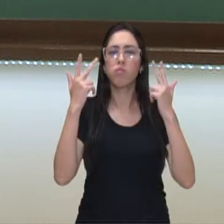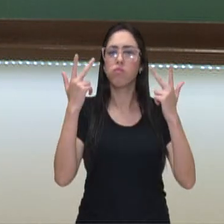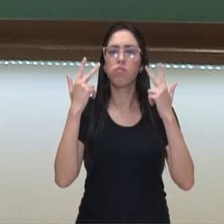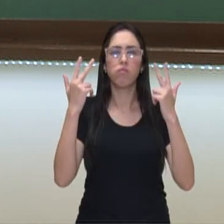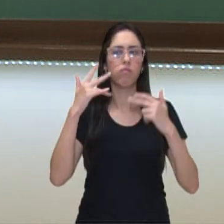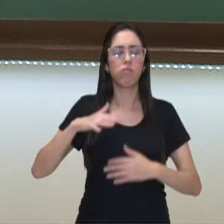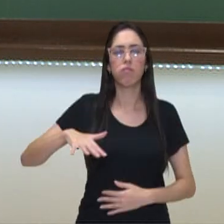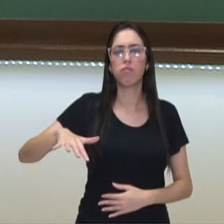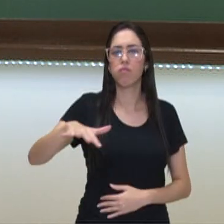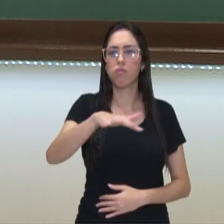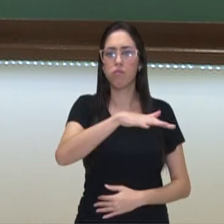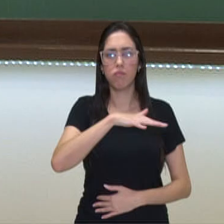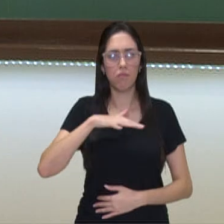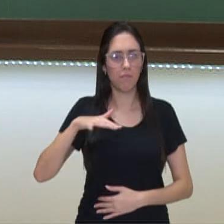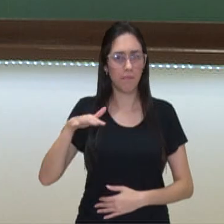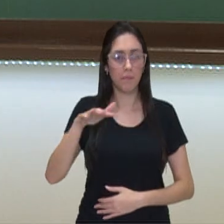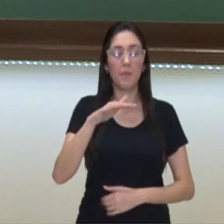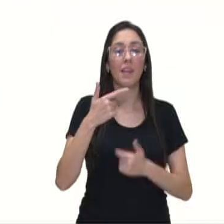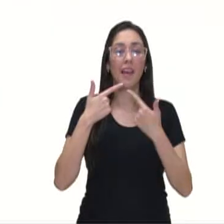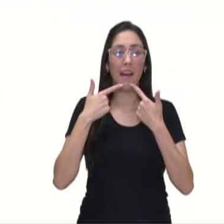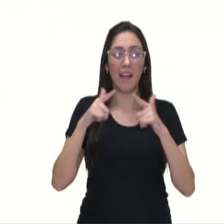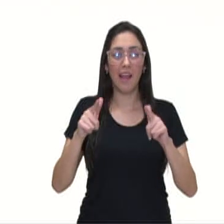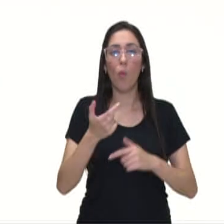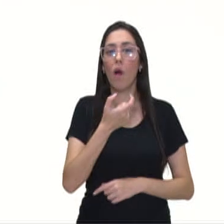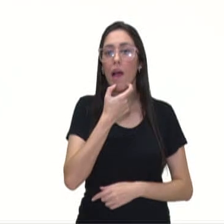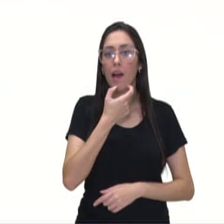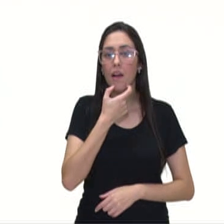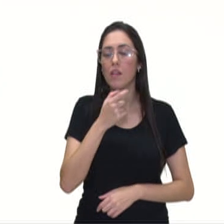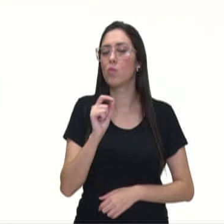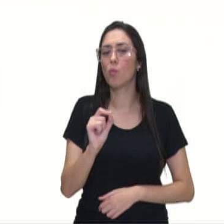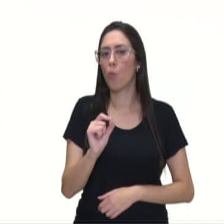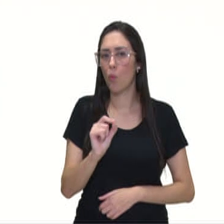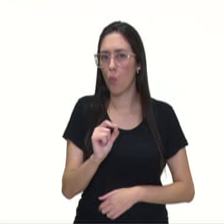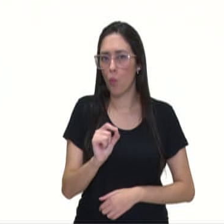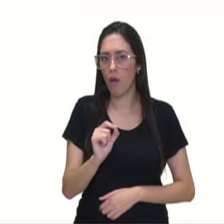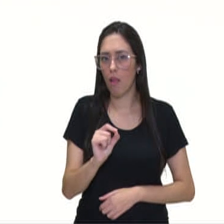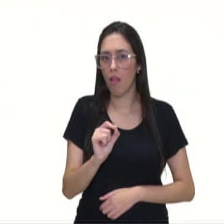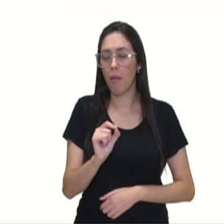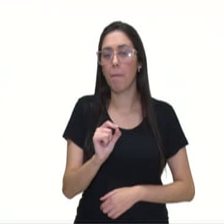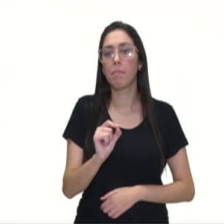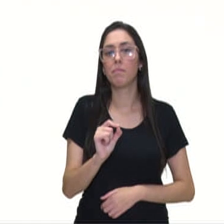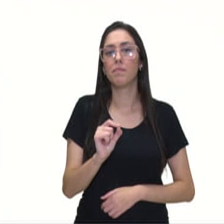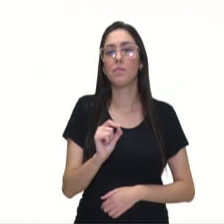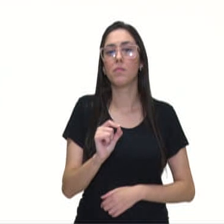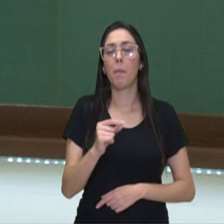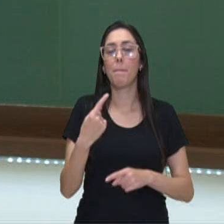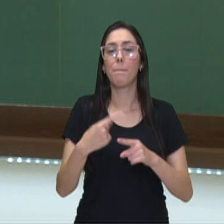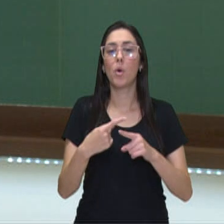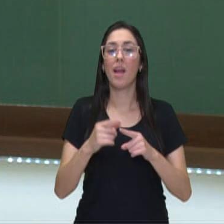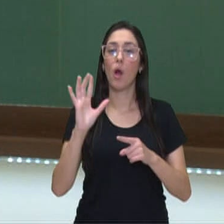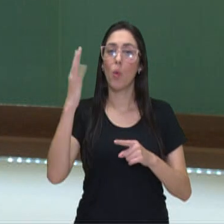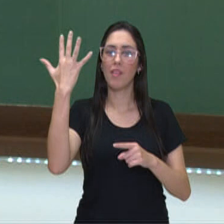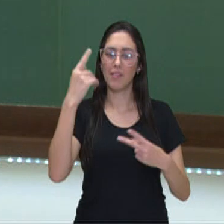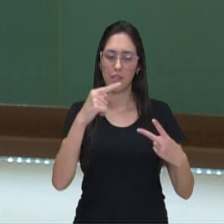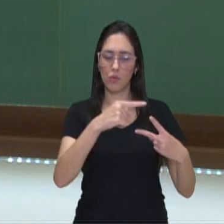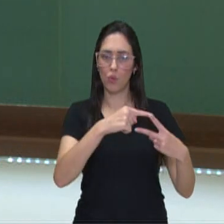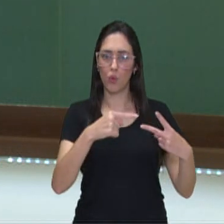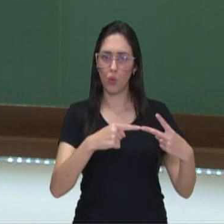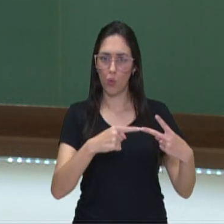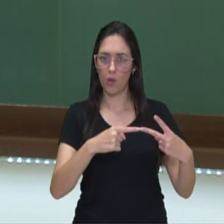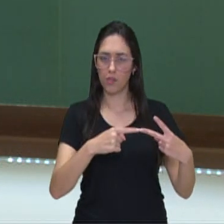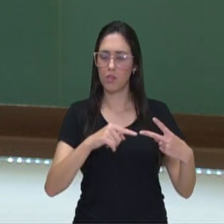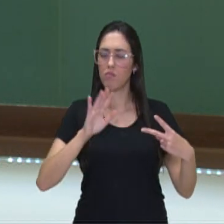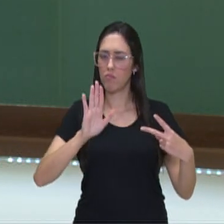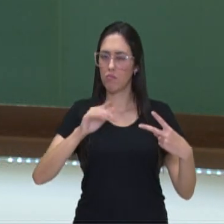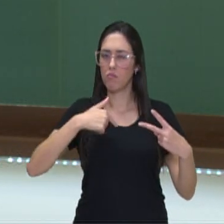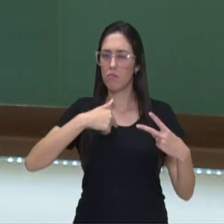esse status do inglês, primeiramente, é o resultado de dois fatores principais. Vamos ver